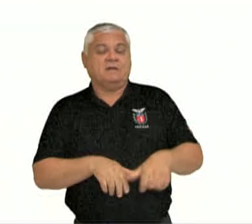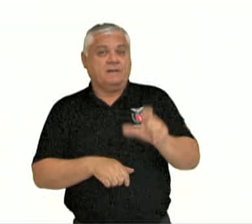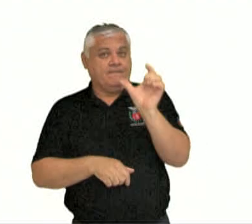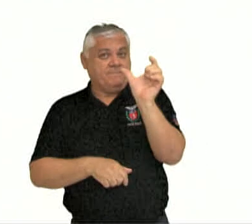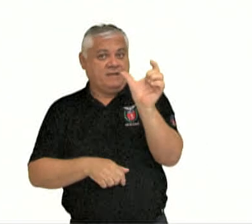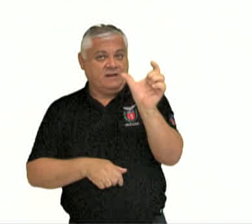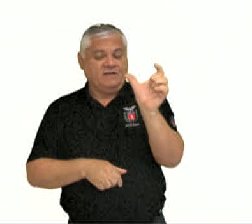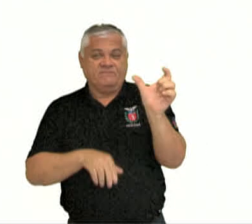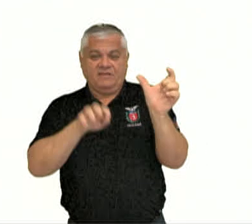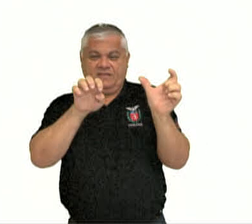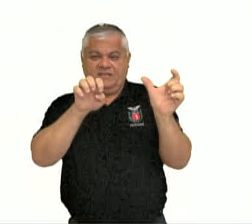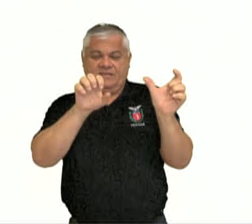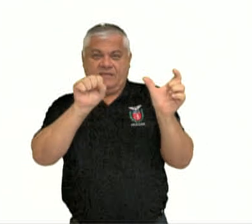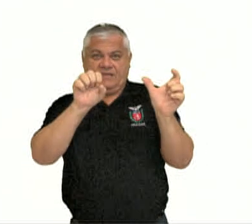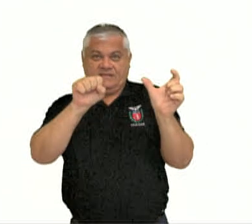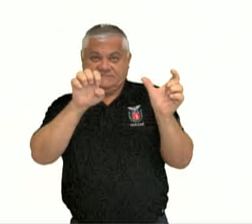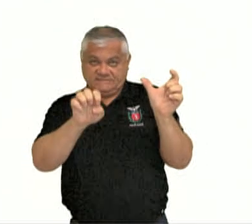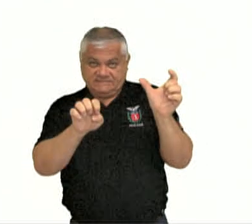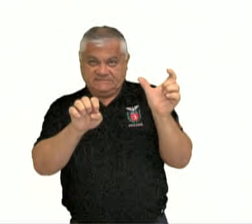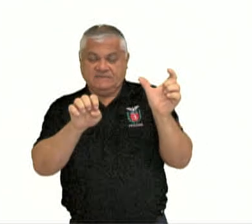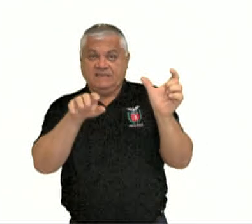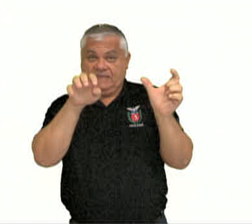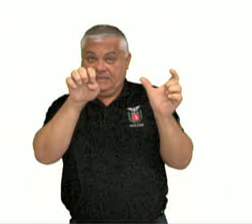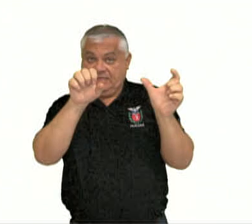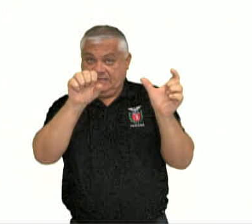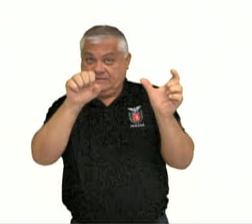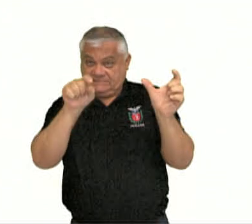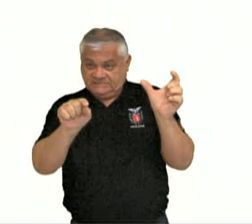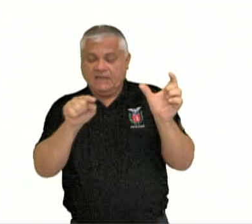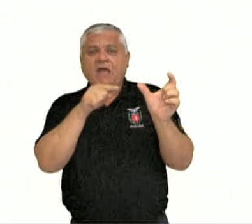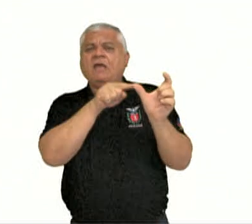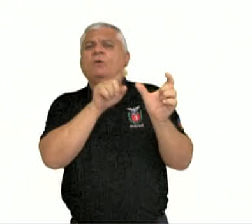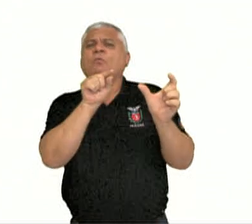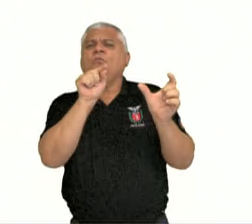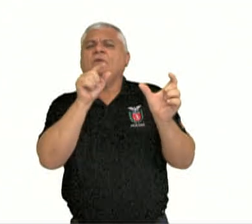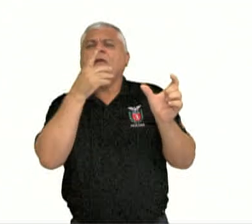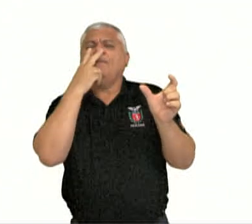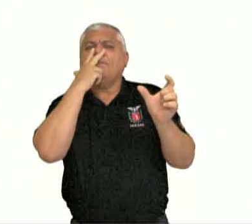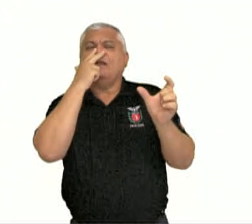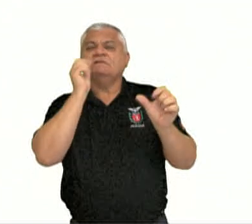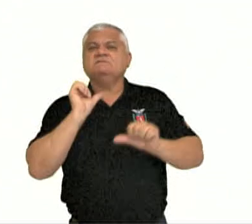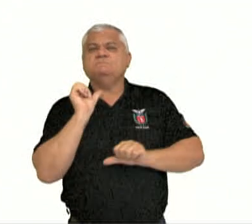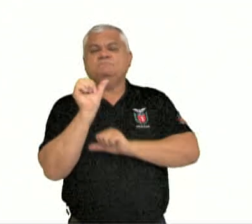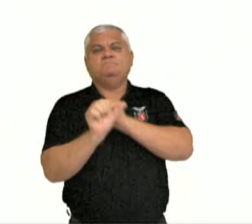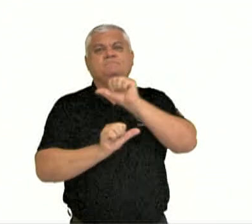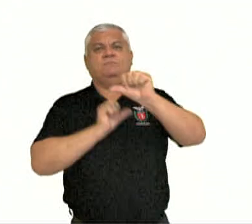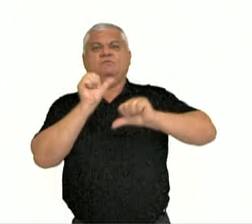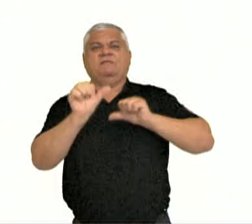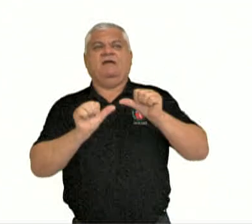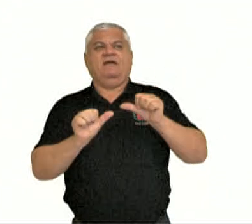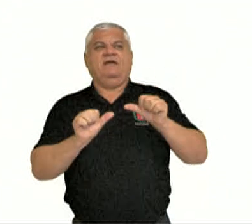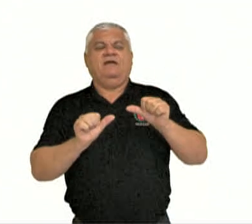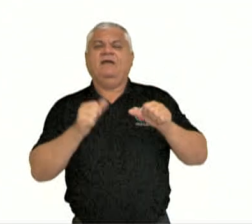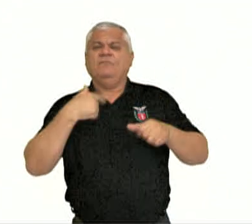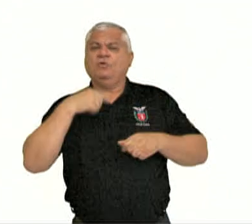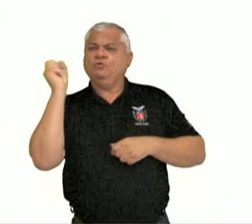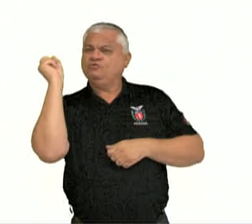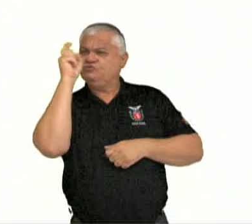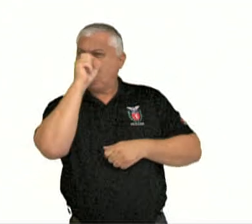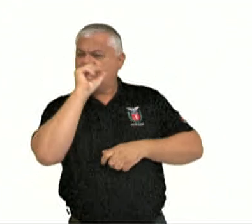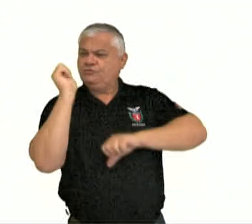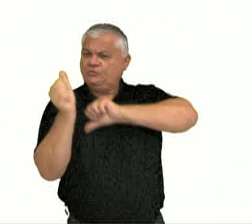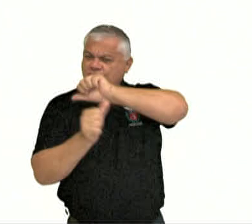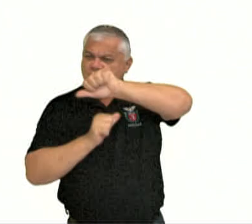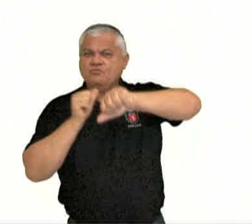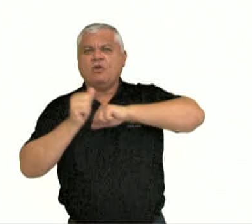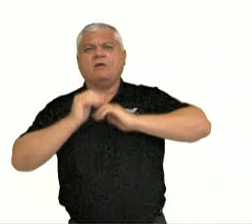O termo, que é o pronome esse, que nós vimos na questão, retoma o processo de transformação de dificuldades em